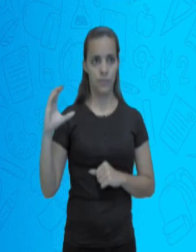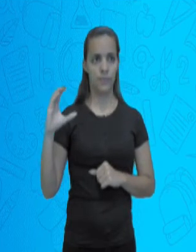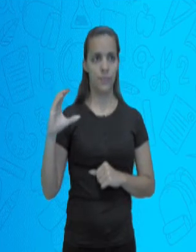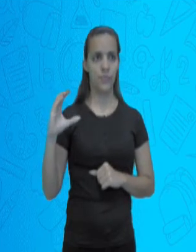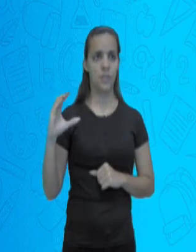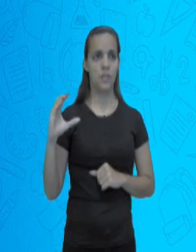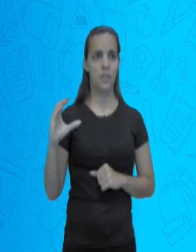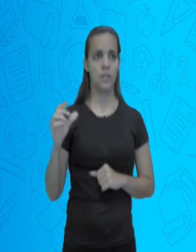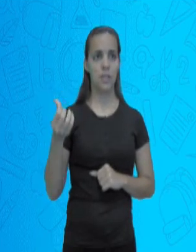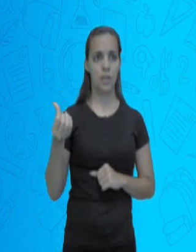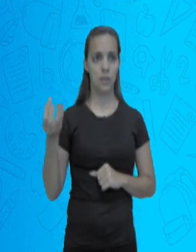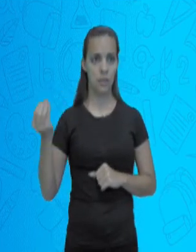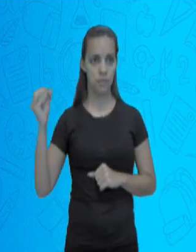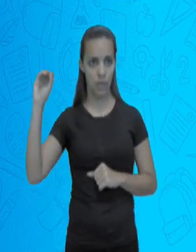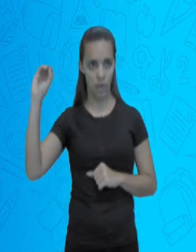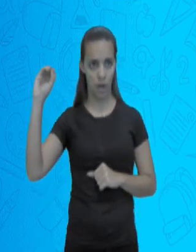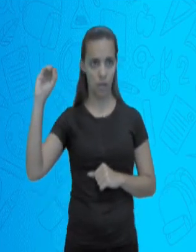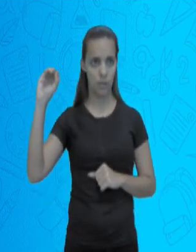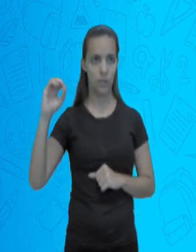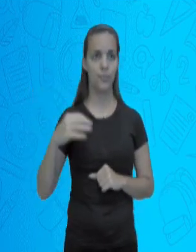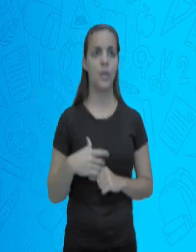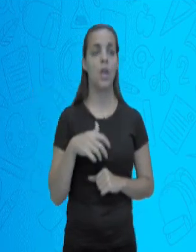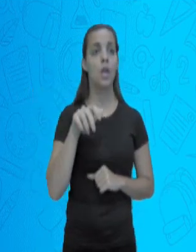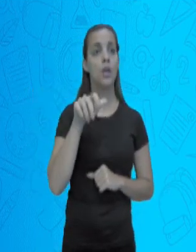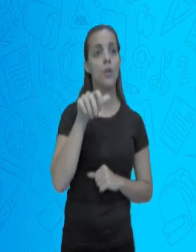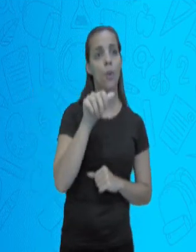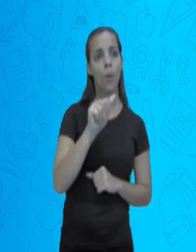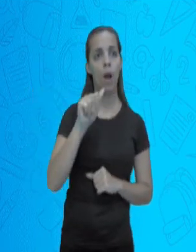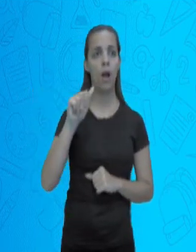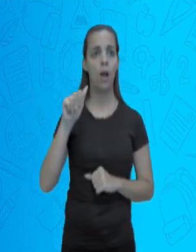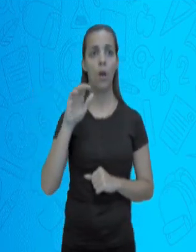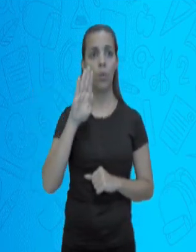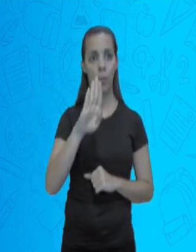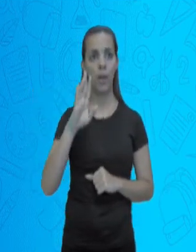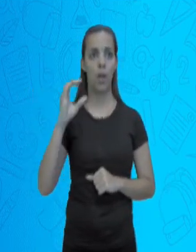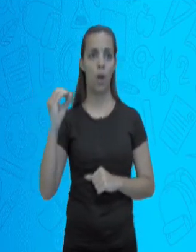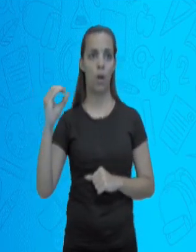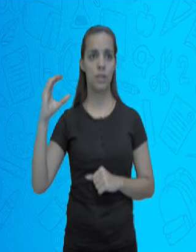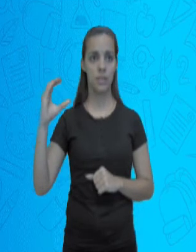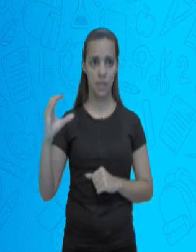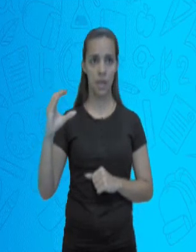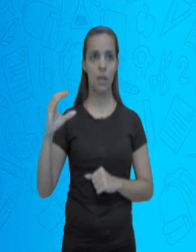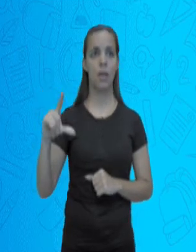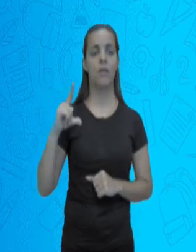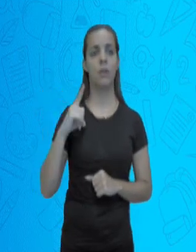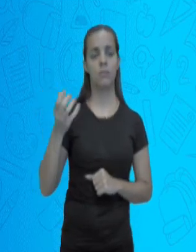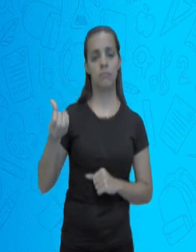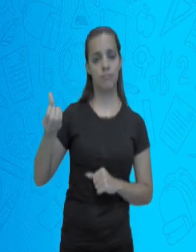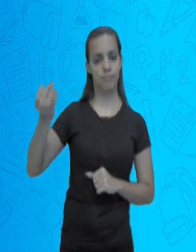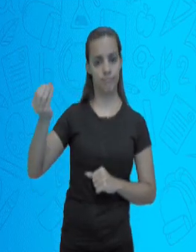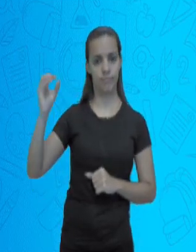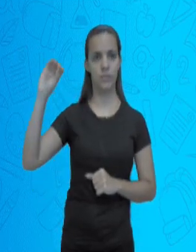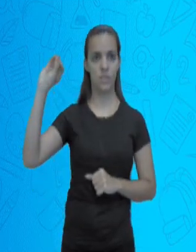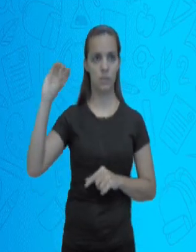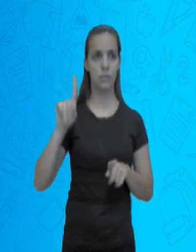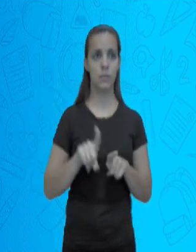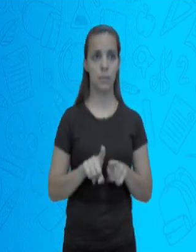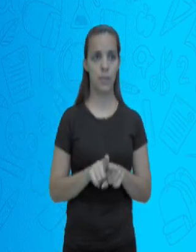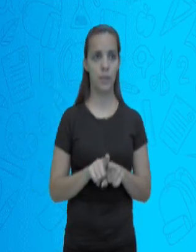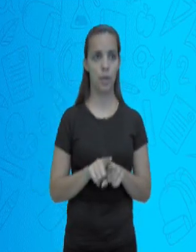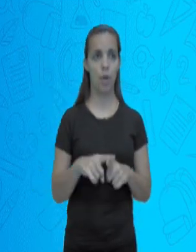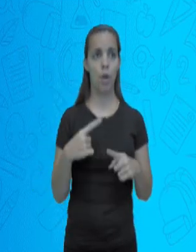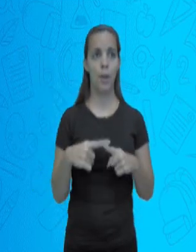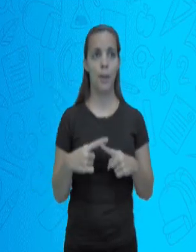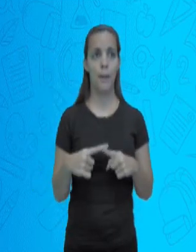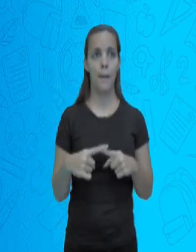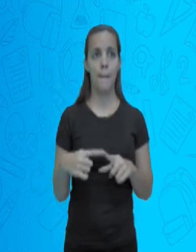AOC vai medir 60 e o ângulo COB vai também medir 60 graus. Por quê? Se eu sei